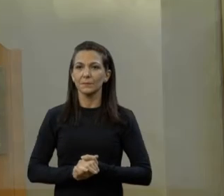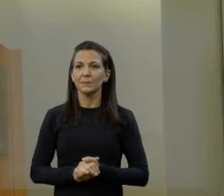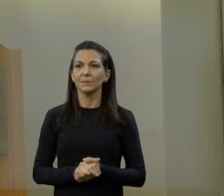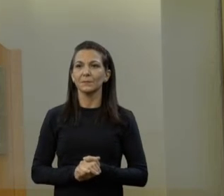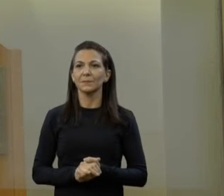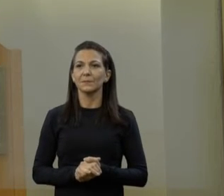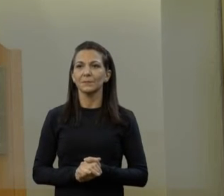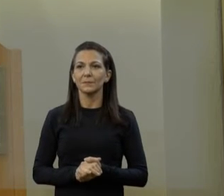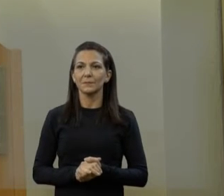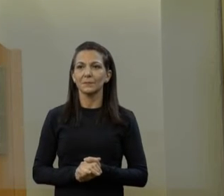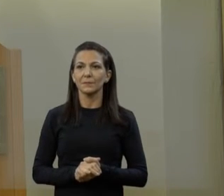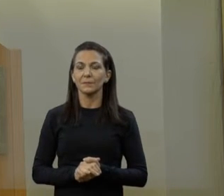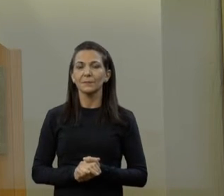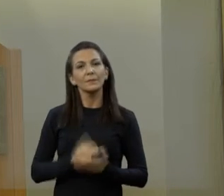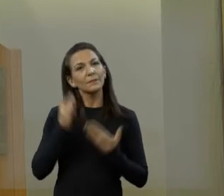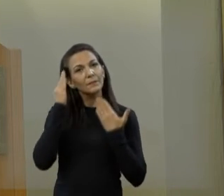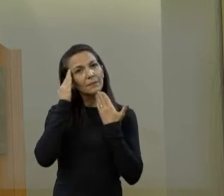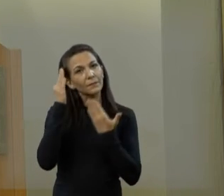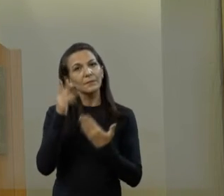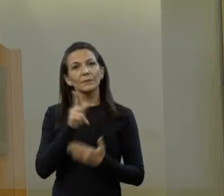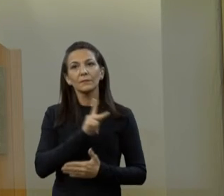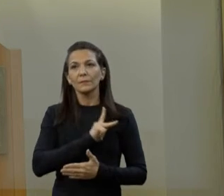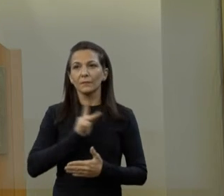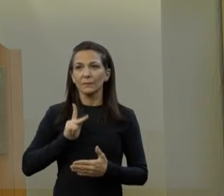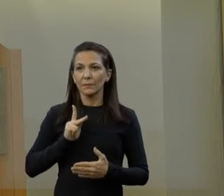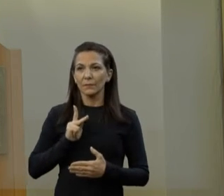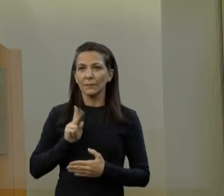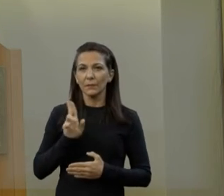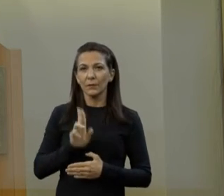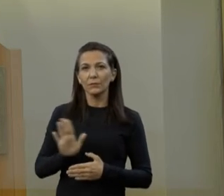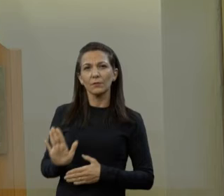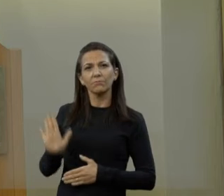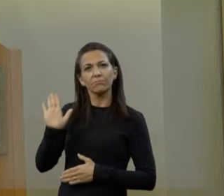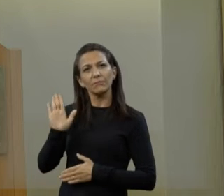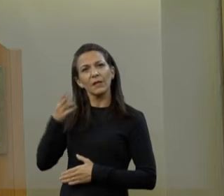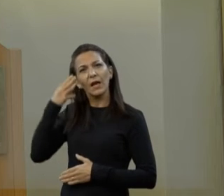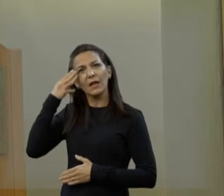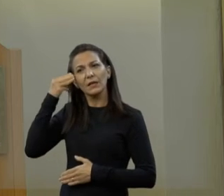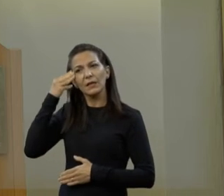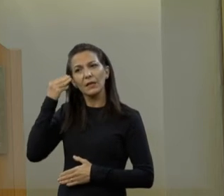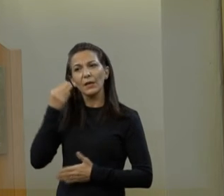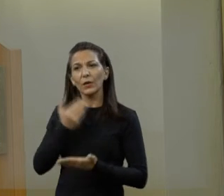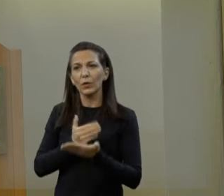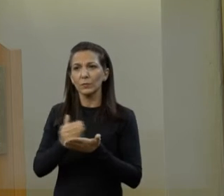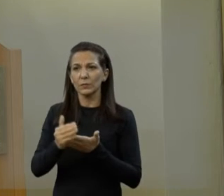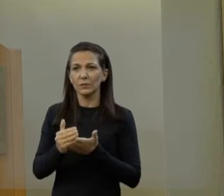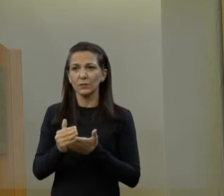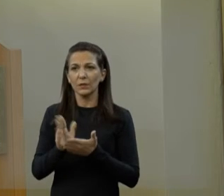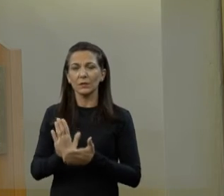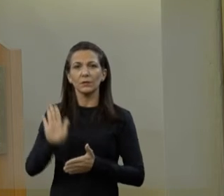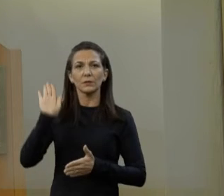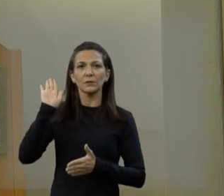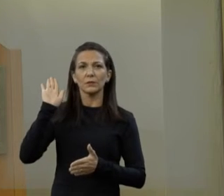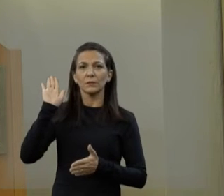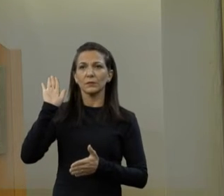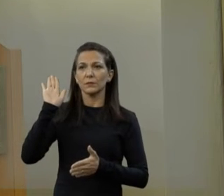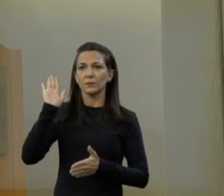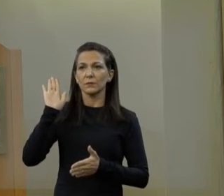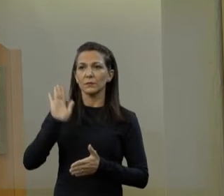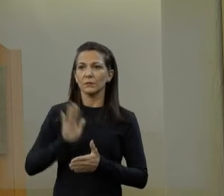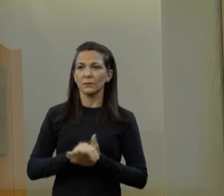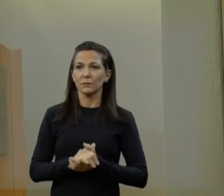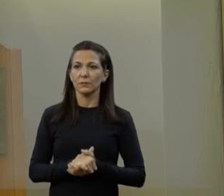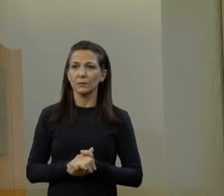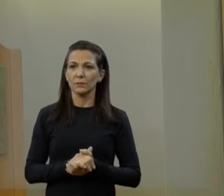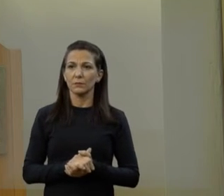Virgílio com a palavra Presidente Guilherme quer fazer o uso agora Logo no início da minha fala por favor Ah